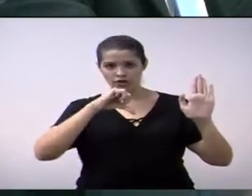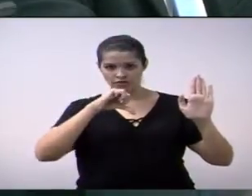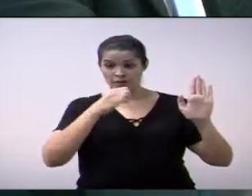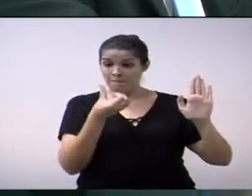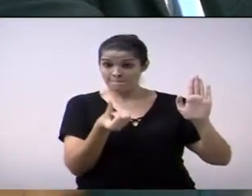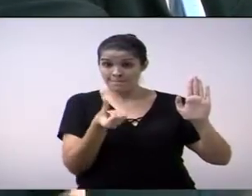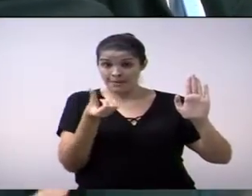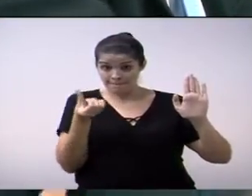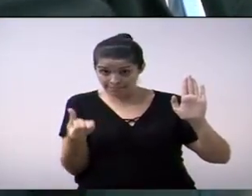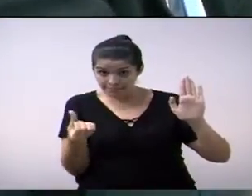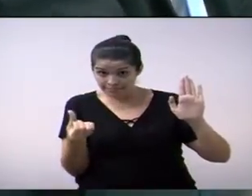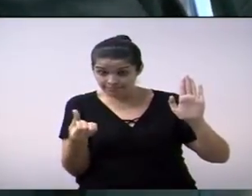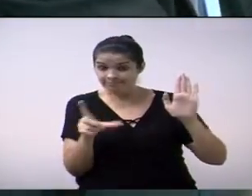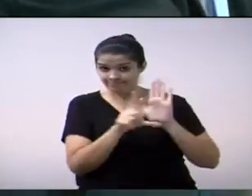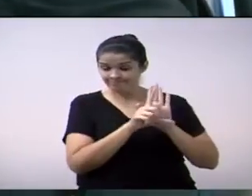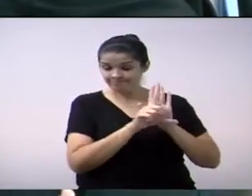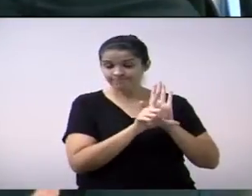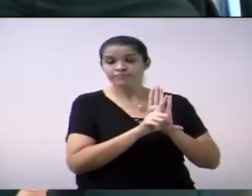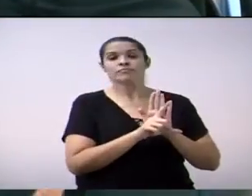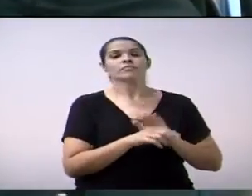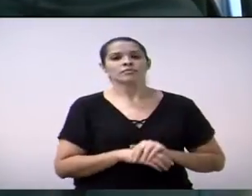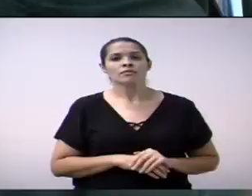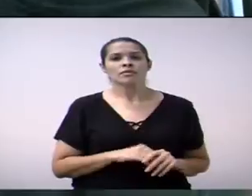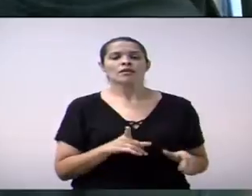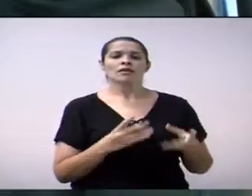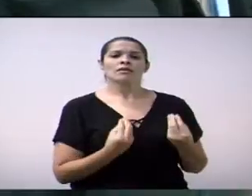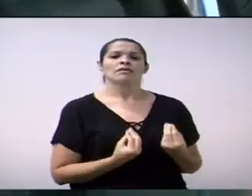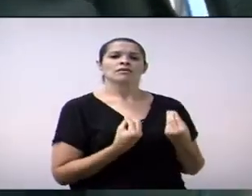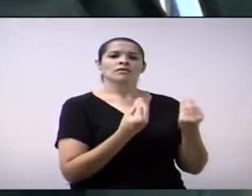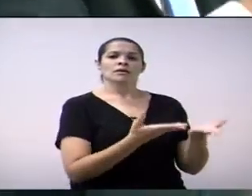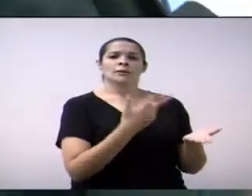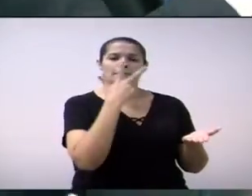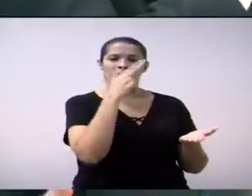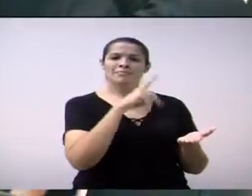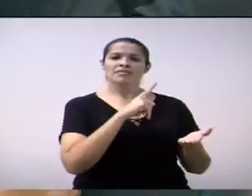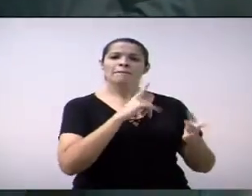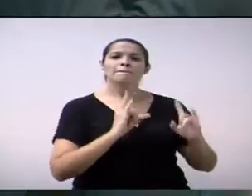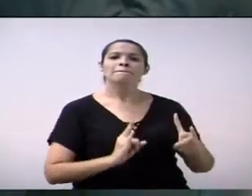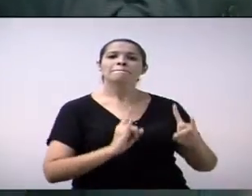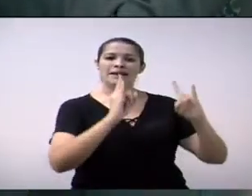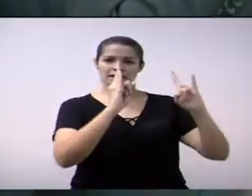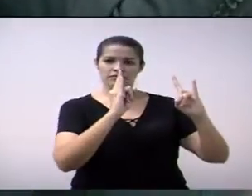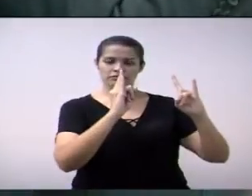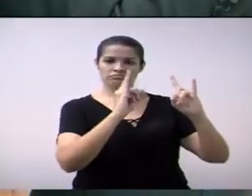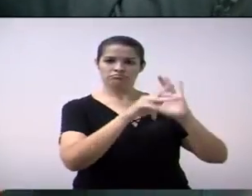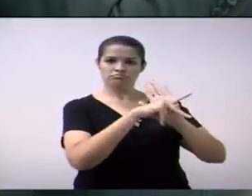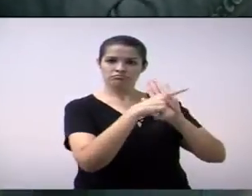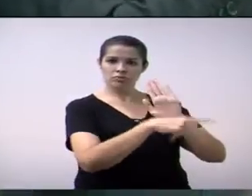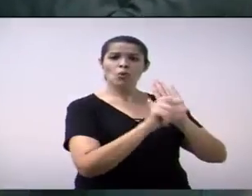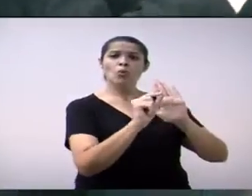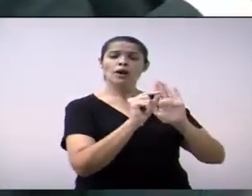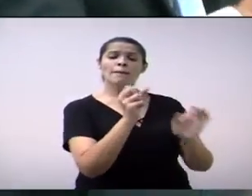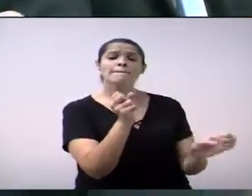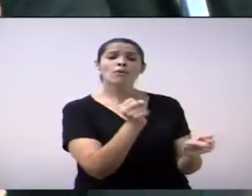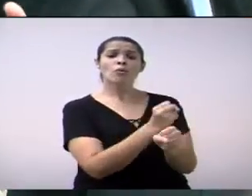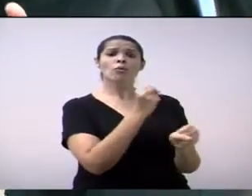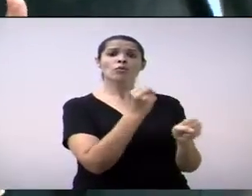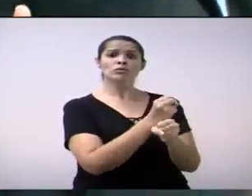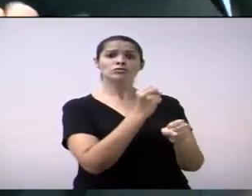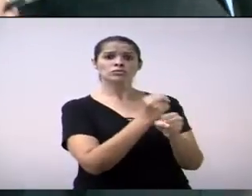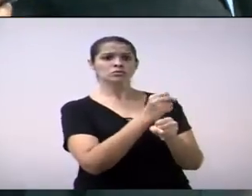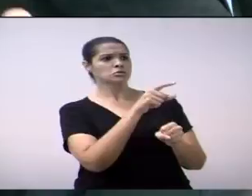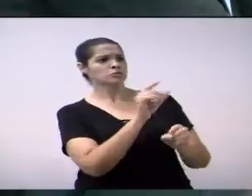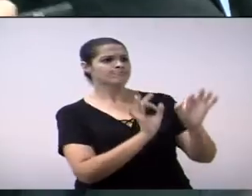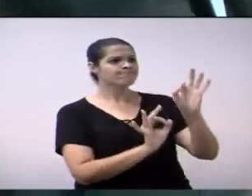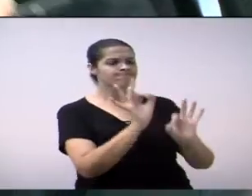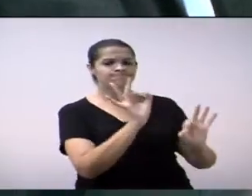imóvel para o INSS, lá na Argemiro Piva, acho que todo mundo conhece o imóvel, e era para ser, então, uma agência do INSS para